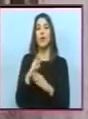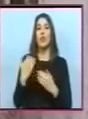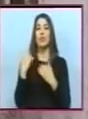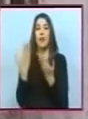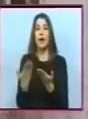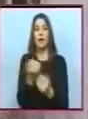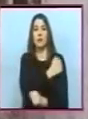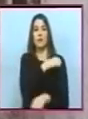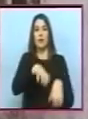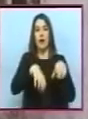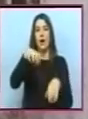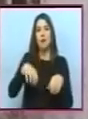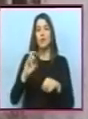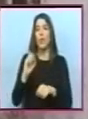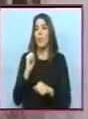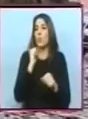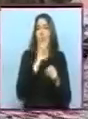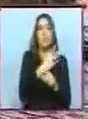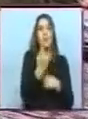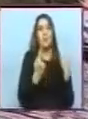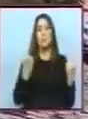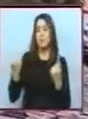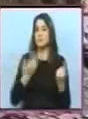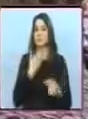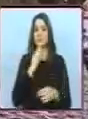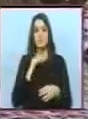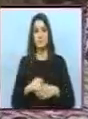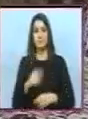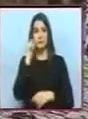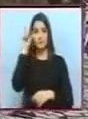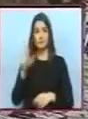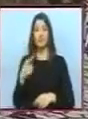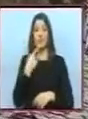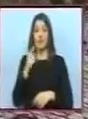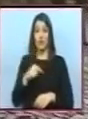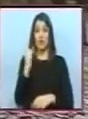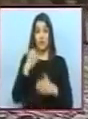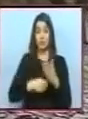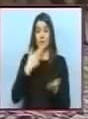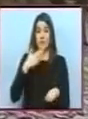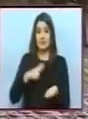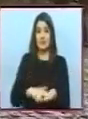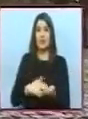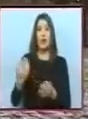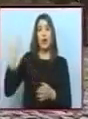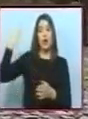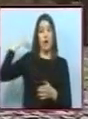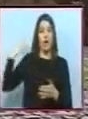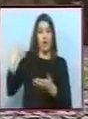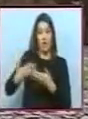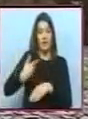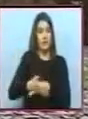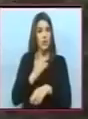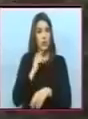de imóveis ou de um ou outro bem imóvel. Para este fiscalista, o regresso do sucessório não poderá ter efeitos retroativos. A medida